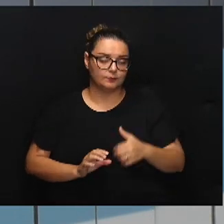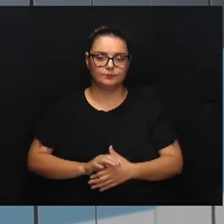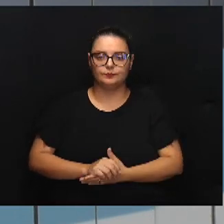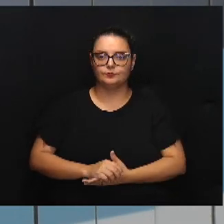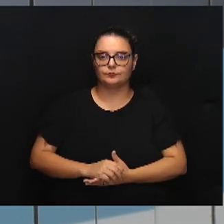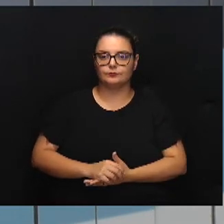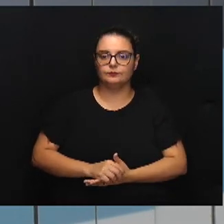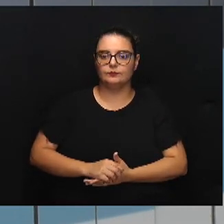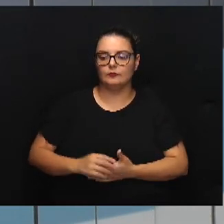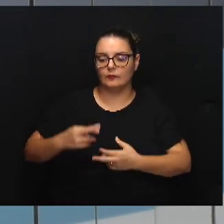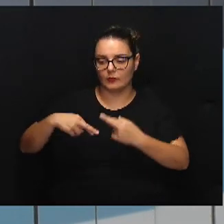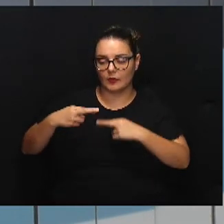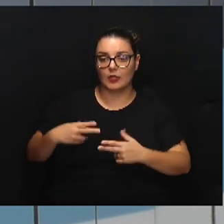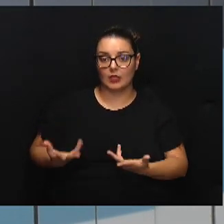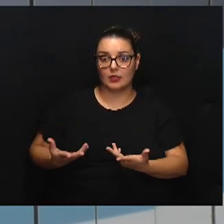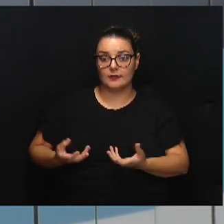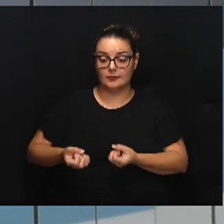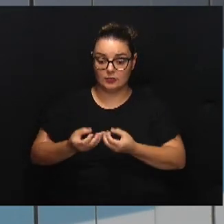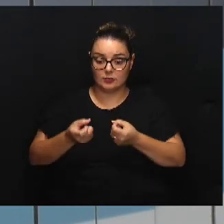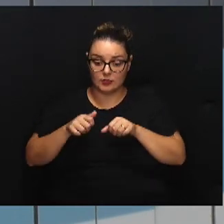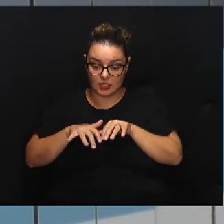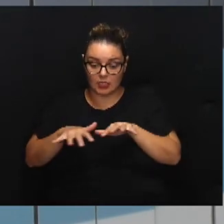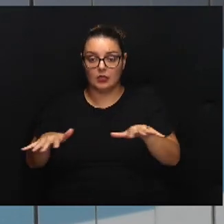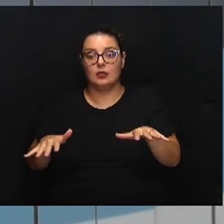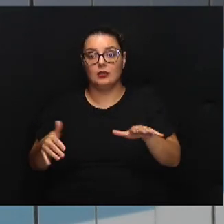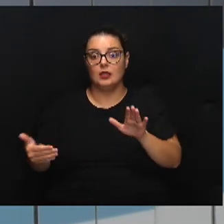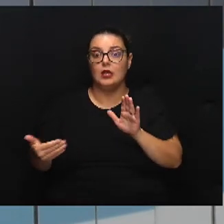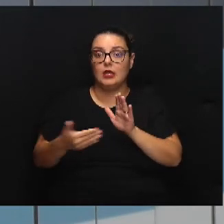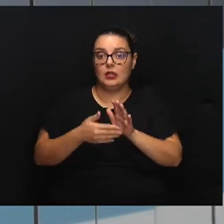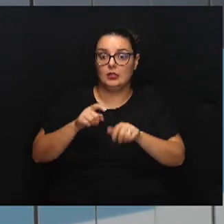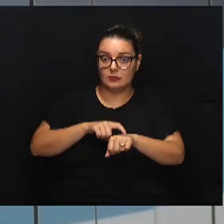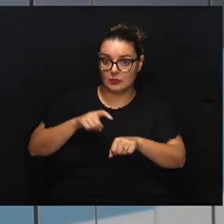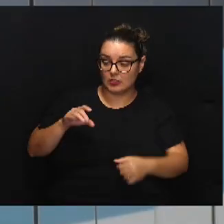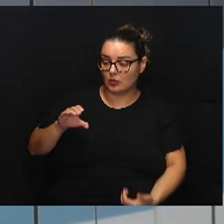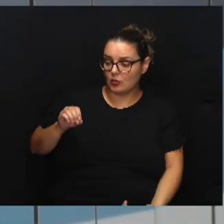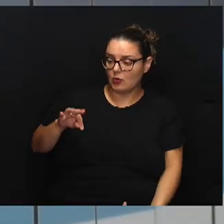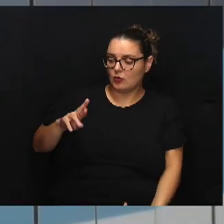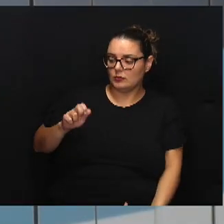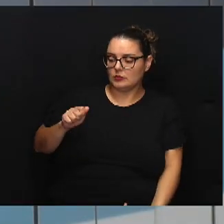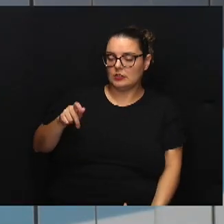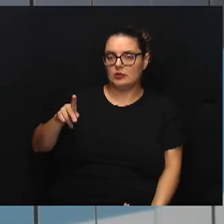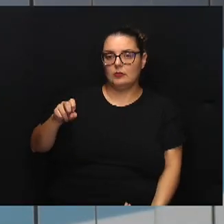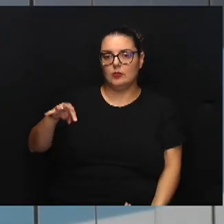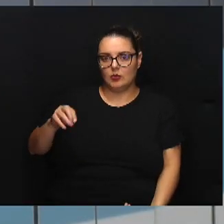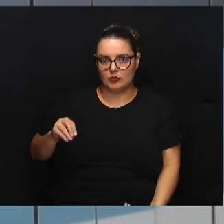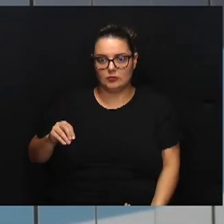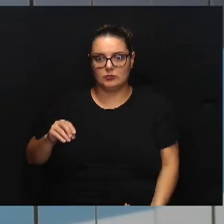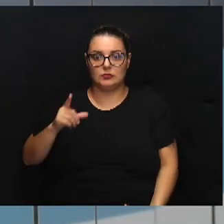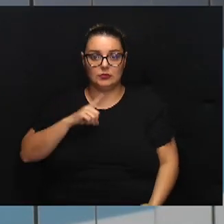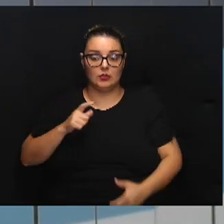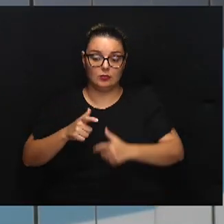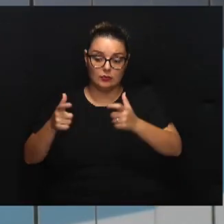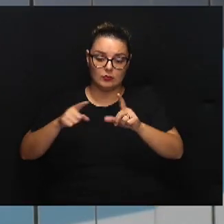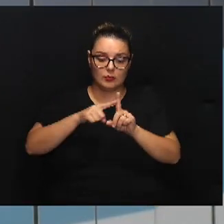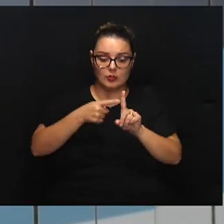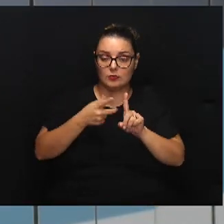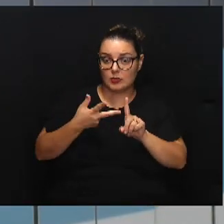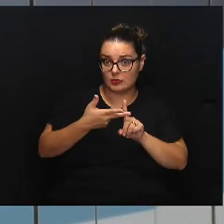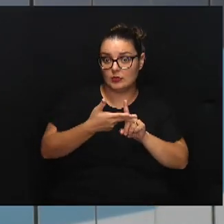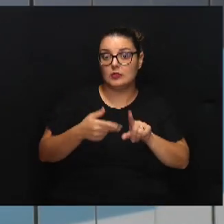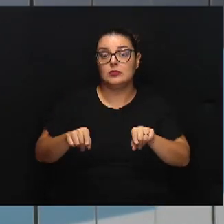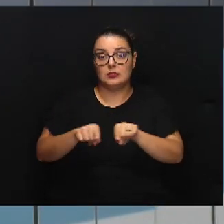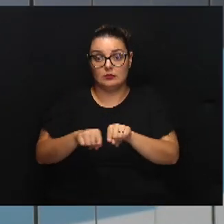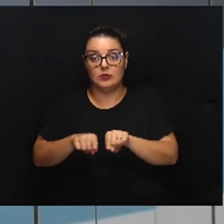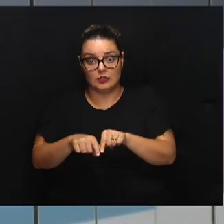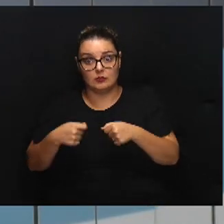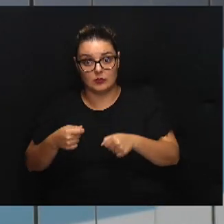a questão da disseminação das informações, até para esse contraponto ao aumento do número das cesáreas, nós também precisamos ter